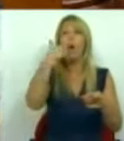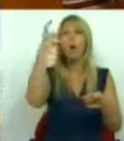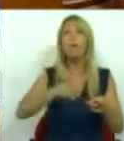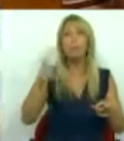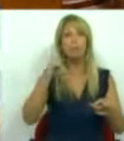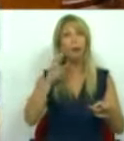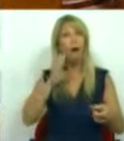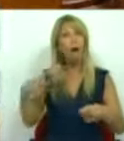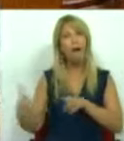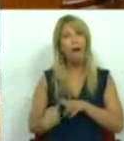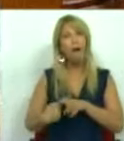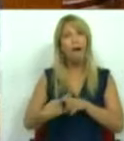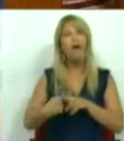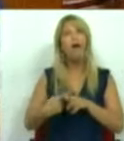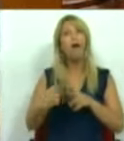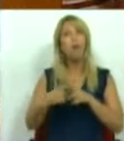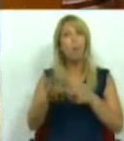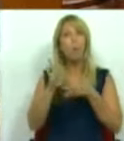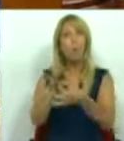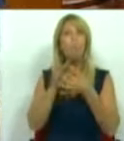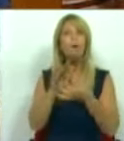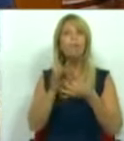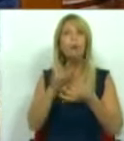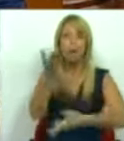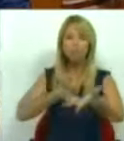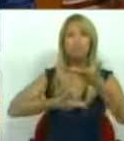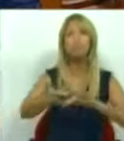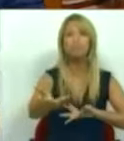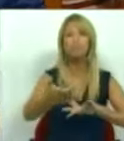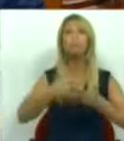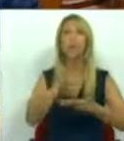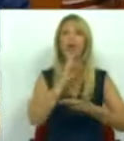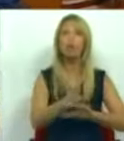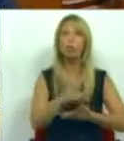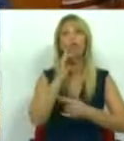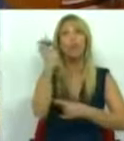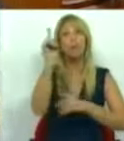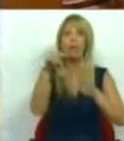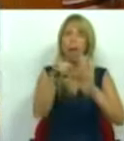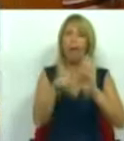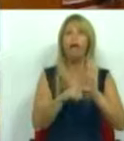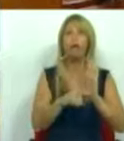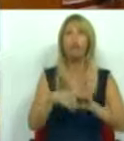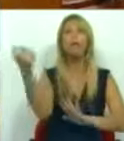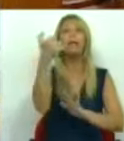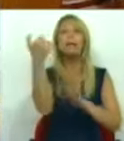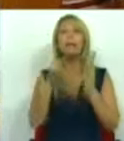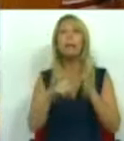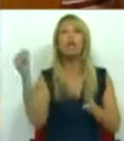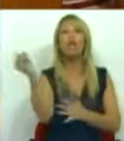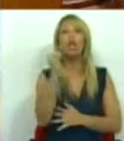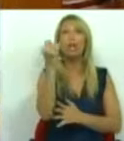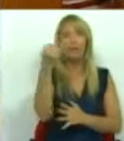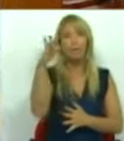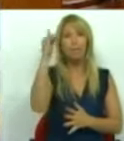pela cooperação, pela compartilha e pelas respostas aos imperativos éticos. Em quinto lugar, as instituições particulares